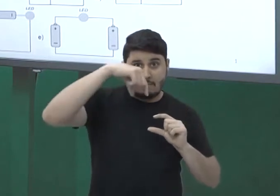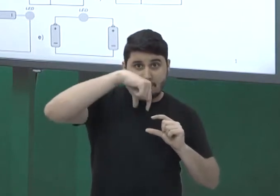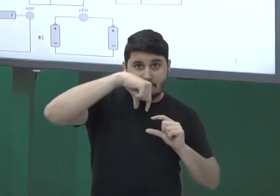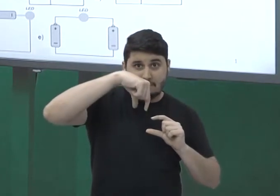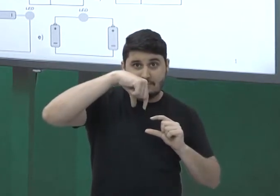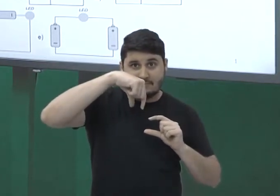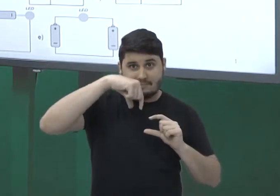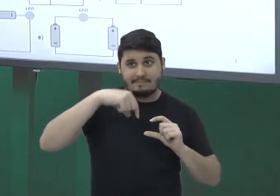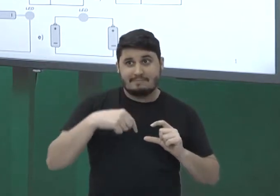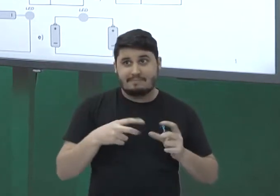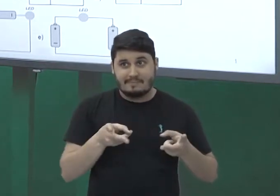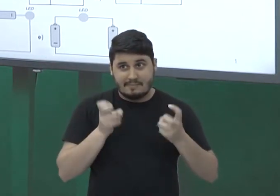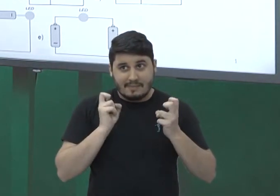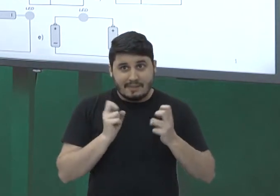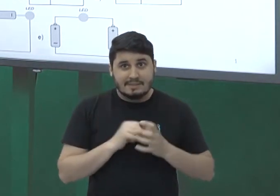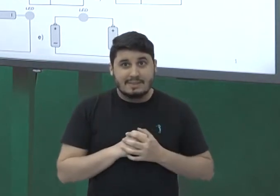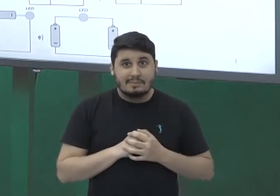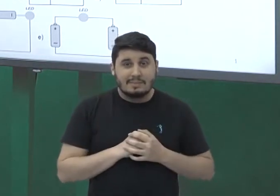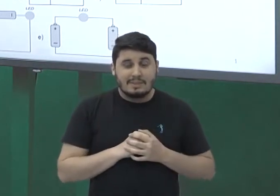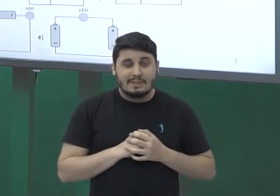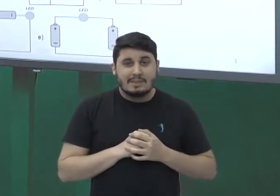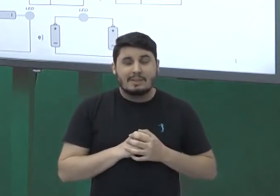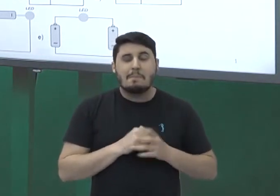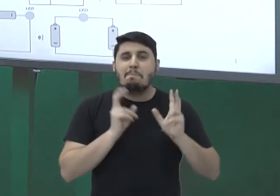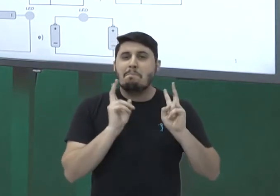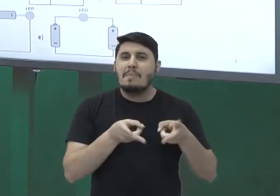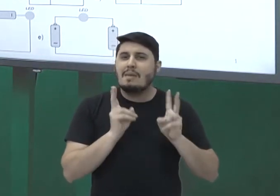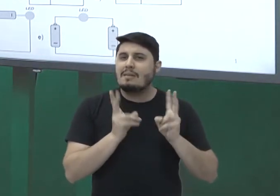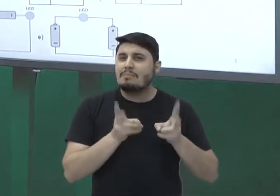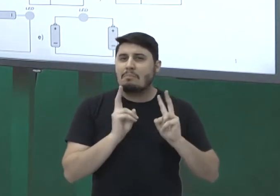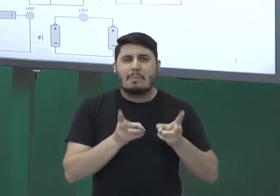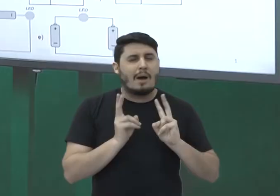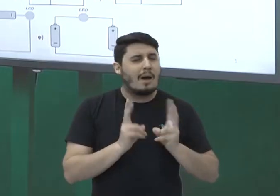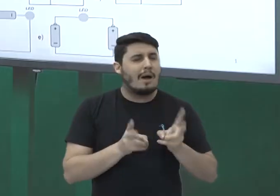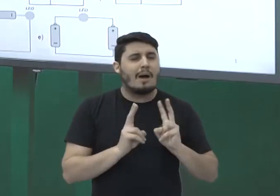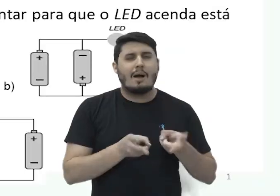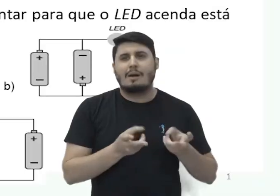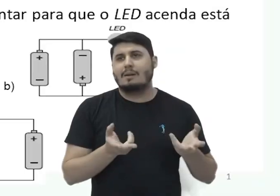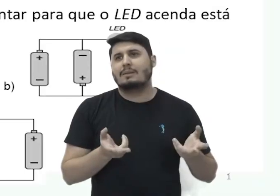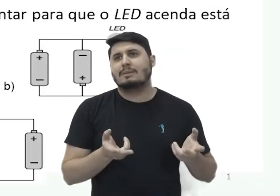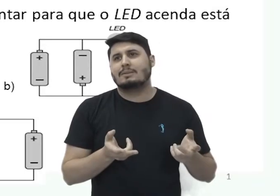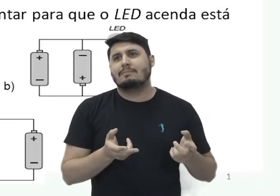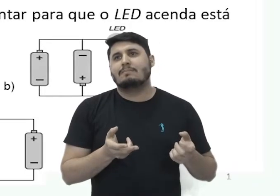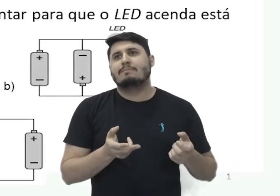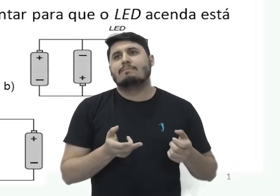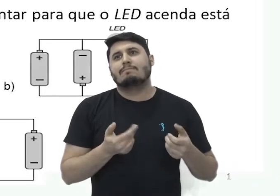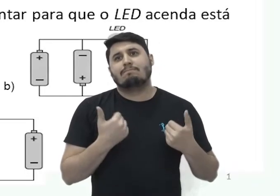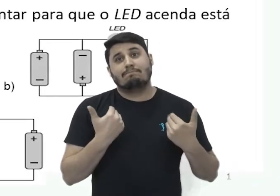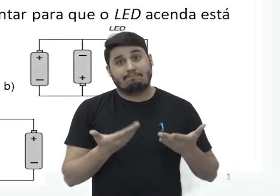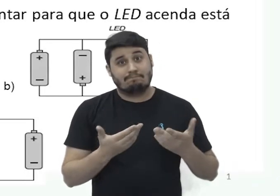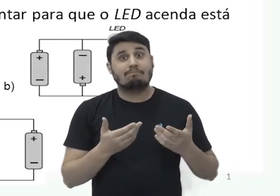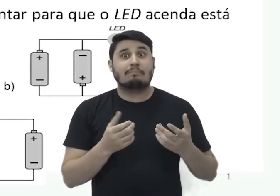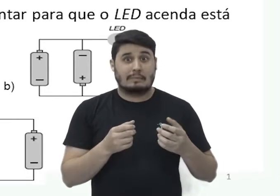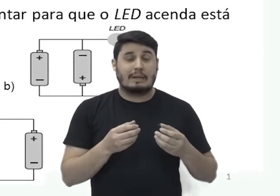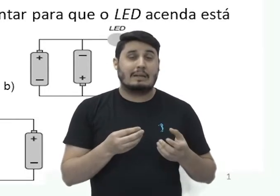percorridas pela mesma corrente elétrica. Isso sim gera um aumento da tensão elétrica.